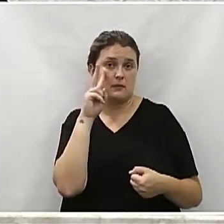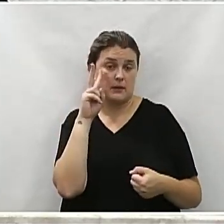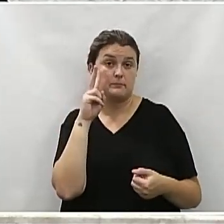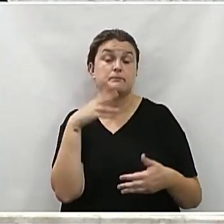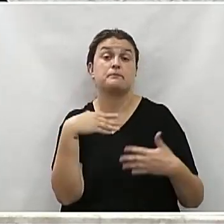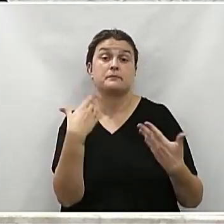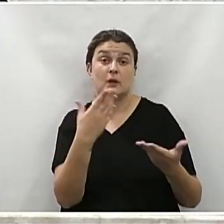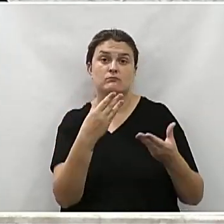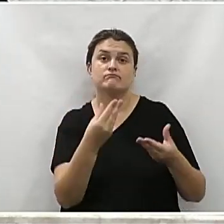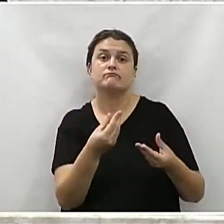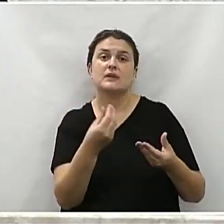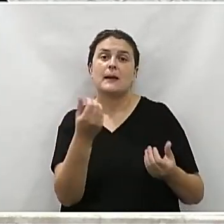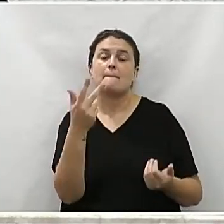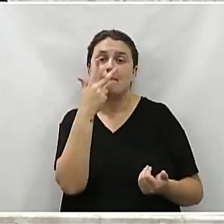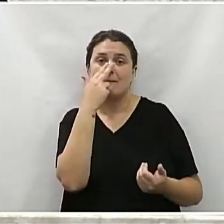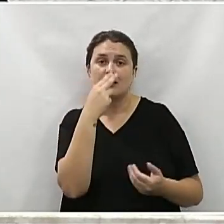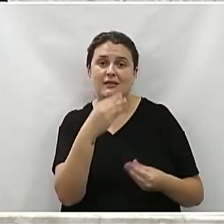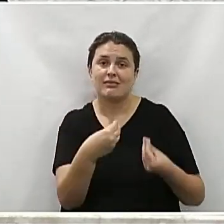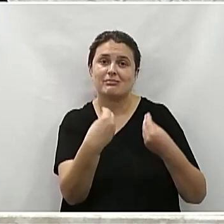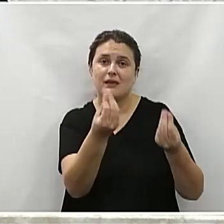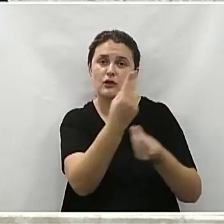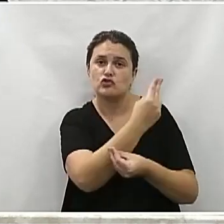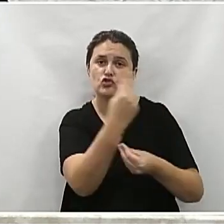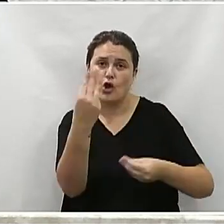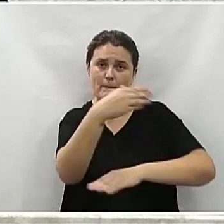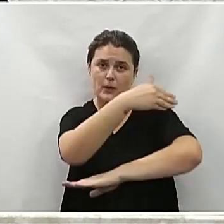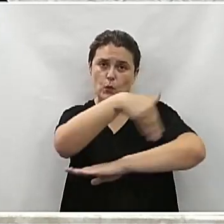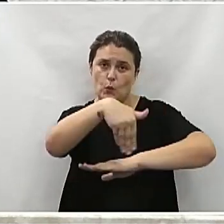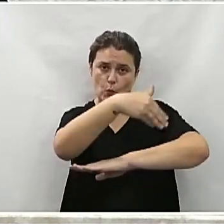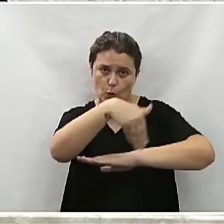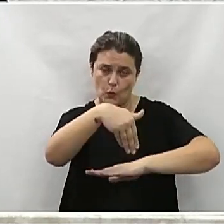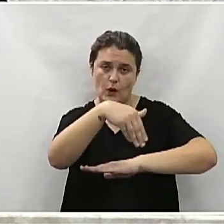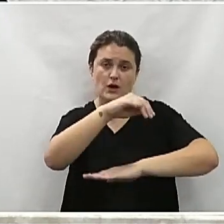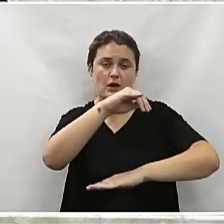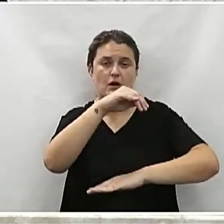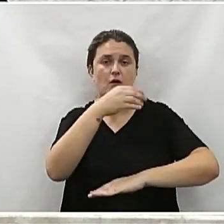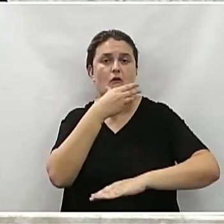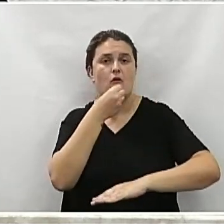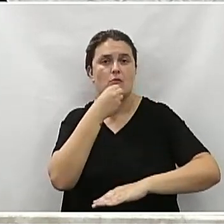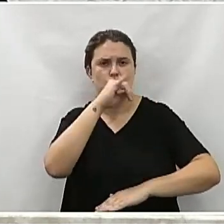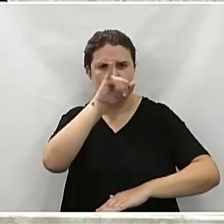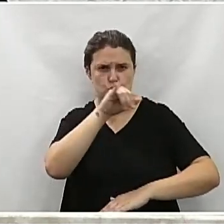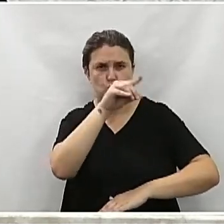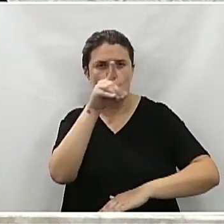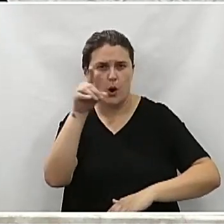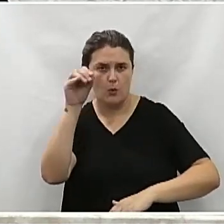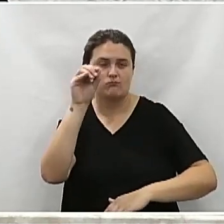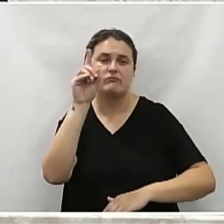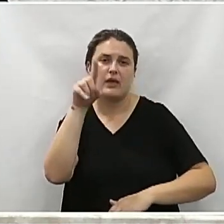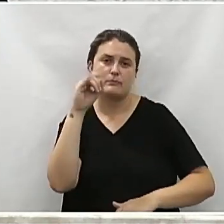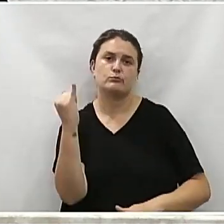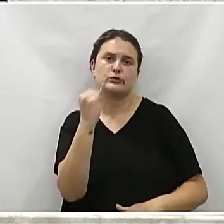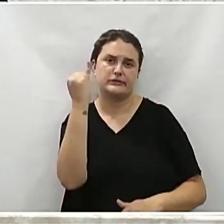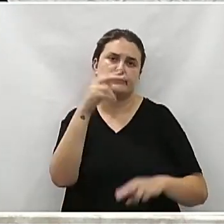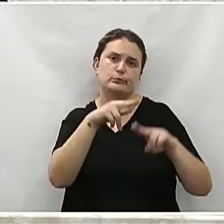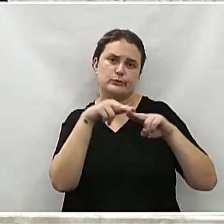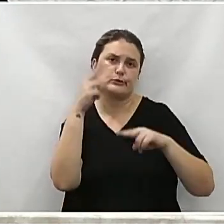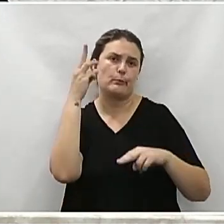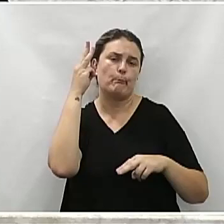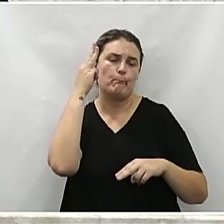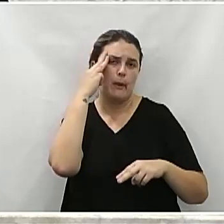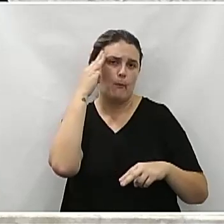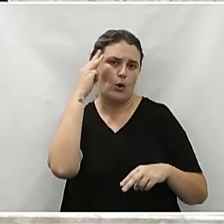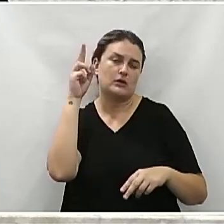razões, dar o nome da rua a João Babs Marques é uma maneira adequada de prestigiar sua memória e reconhecer sua